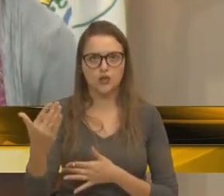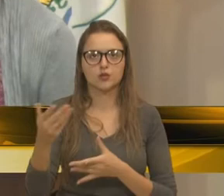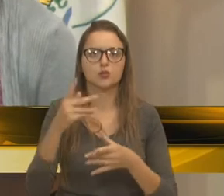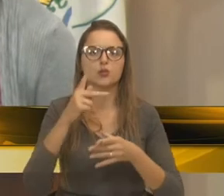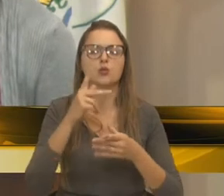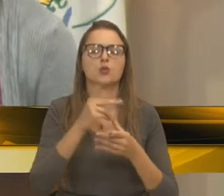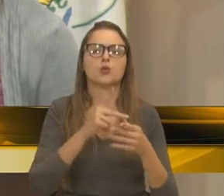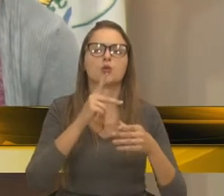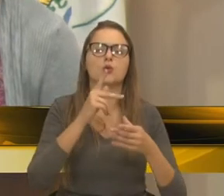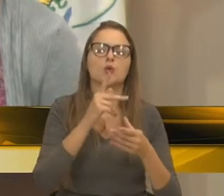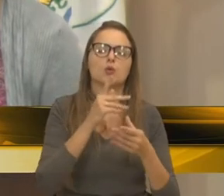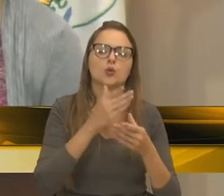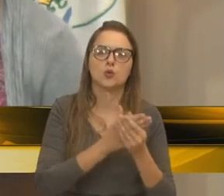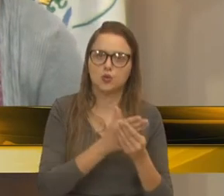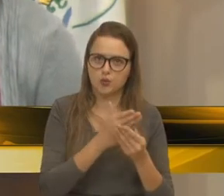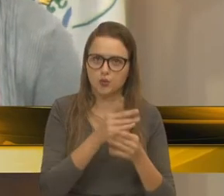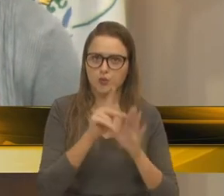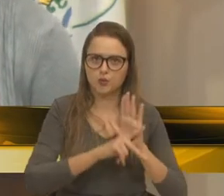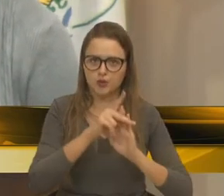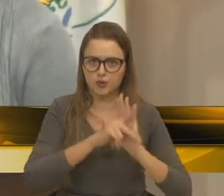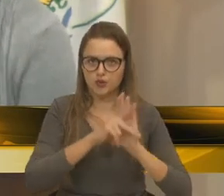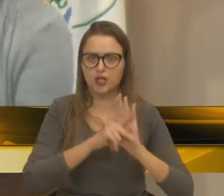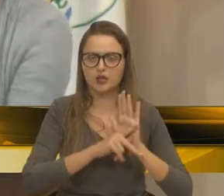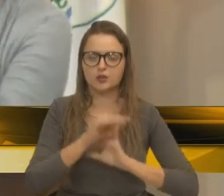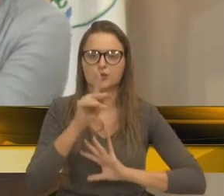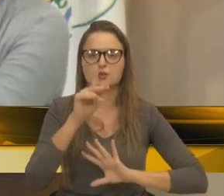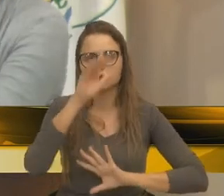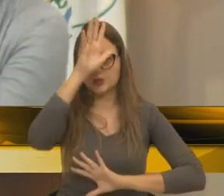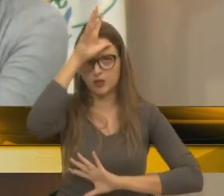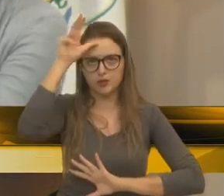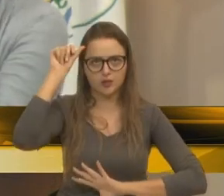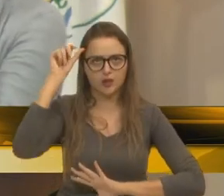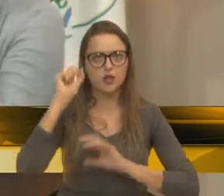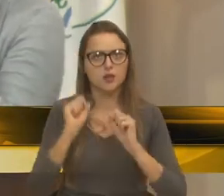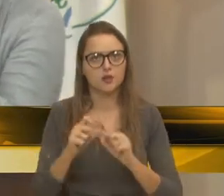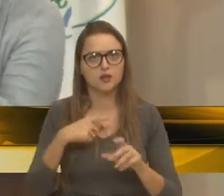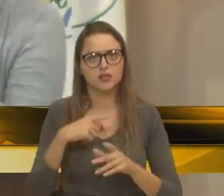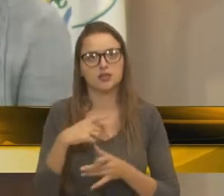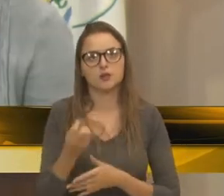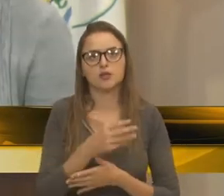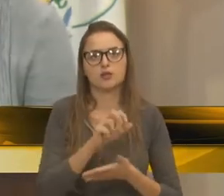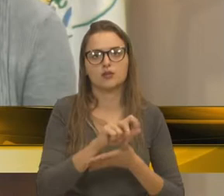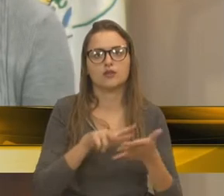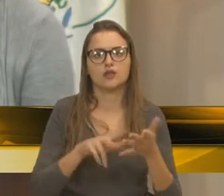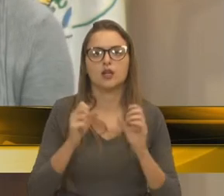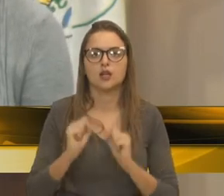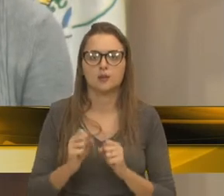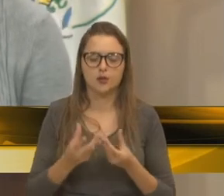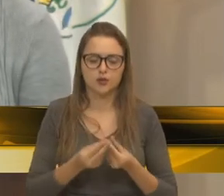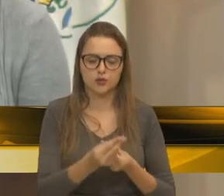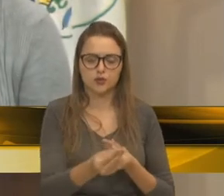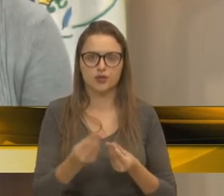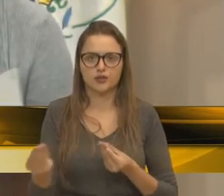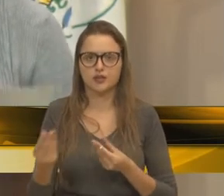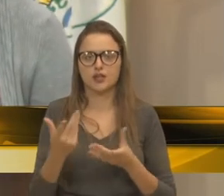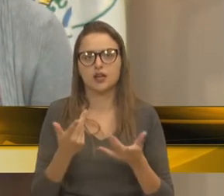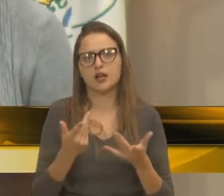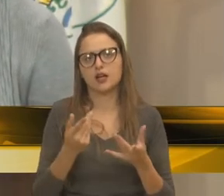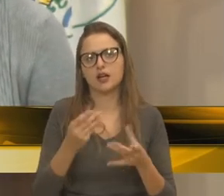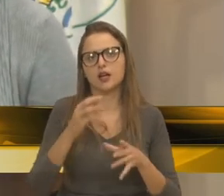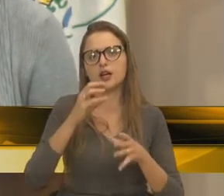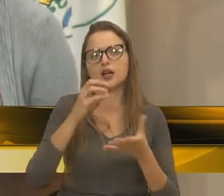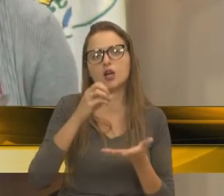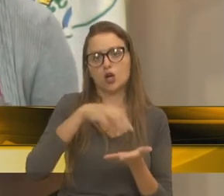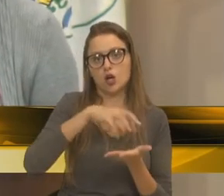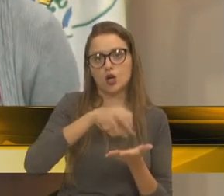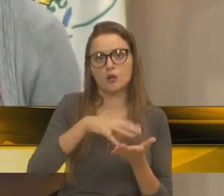possa depois avaliar melhor. Mas também posso disponibilizar as cópias, né, o arquivo, mas também está disponível